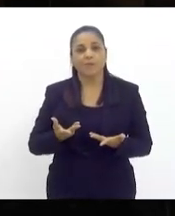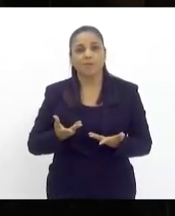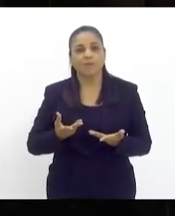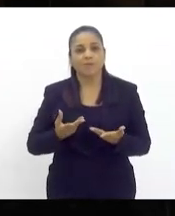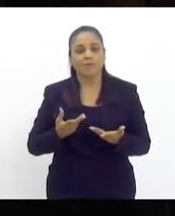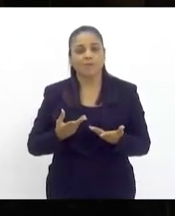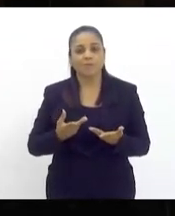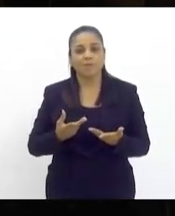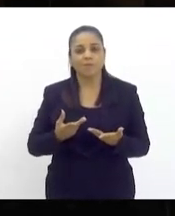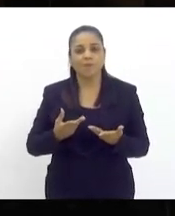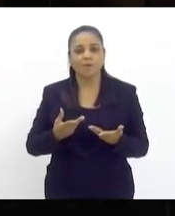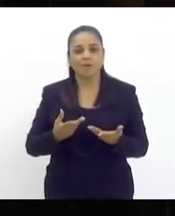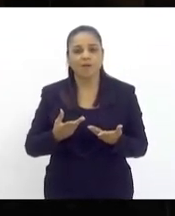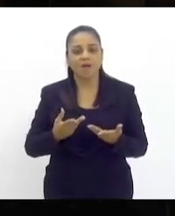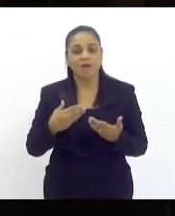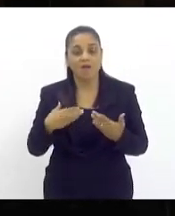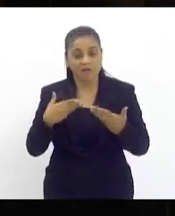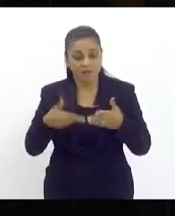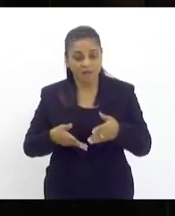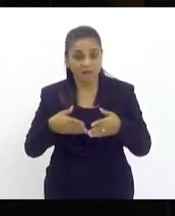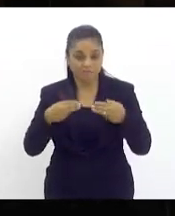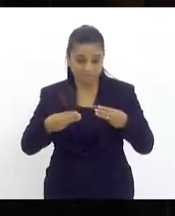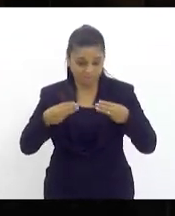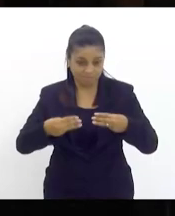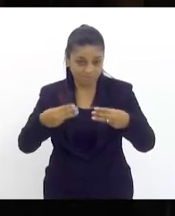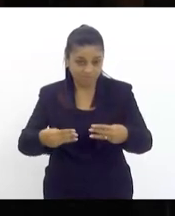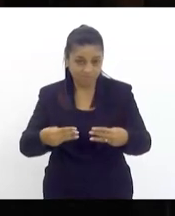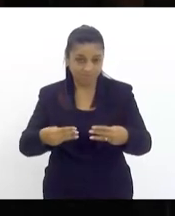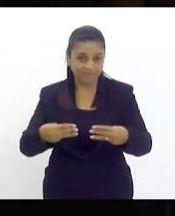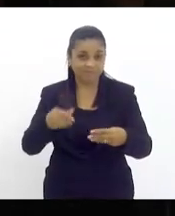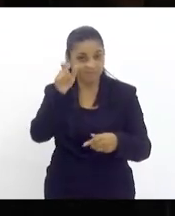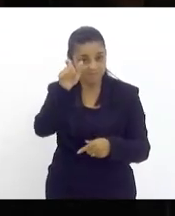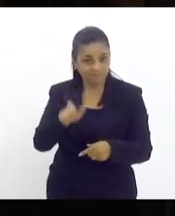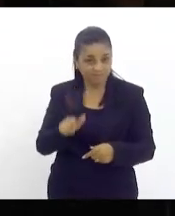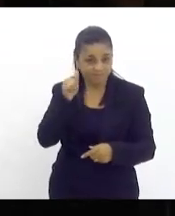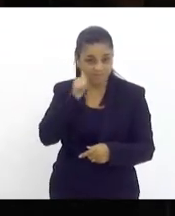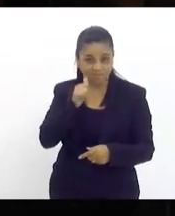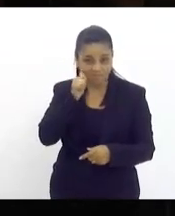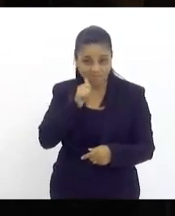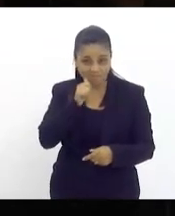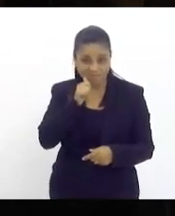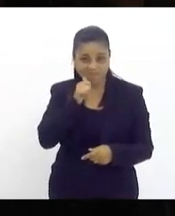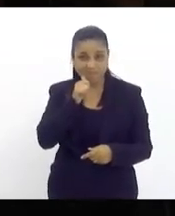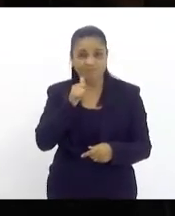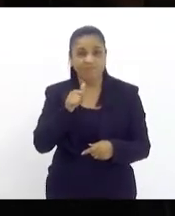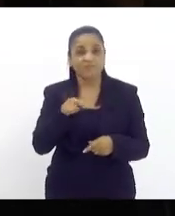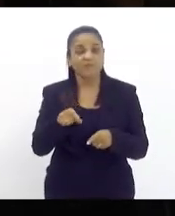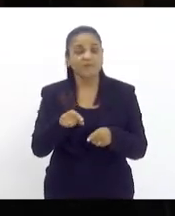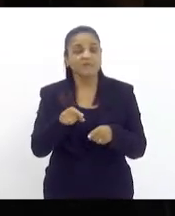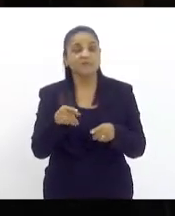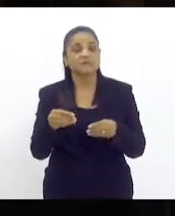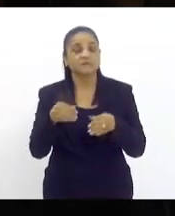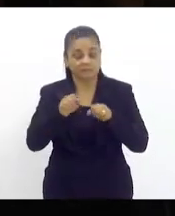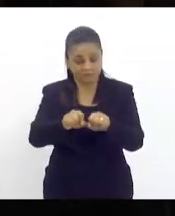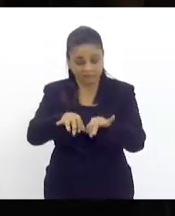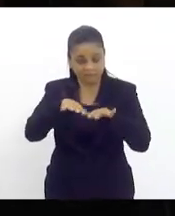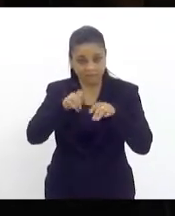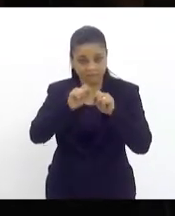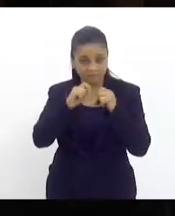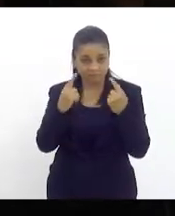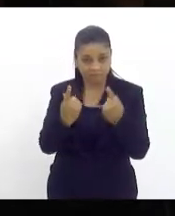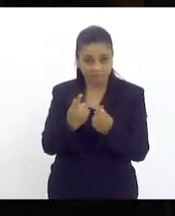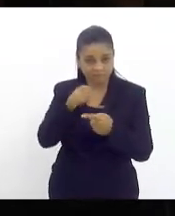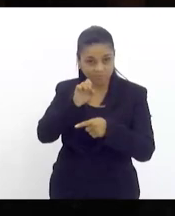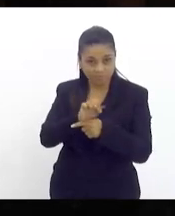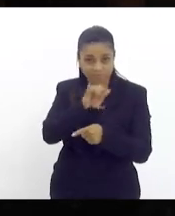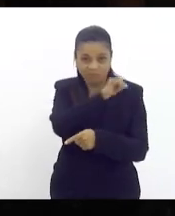essa chegada ao Ministério das mulheres e também trazendo a possibilidade da Assembleia Legislativa do Estado